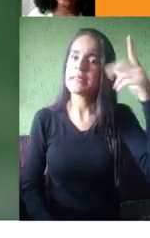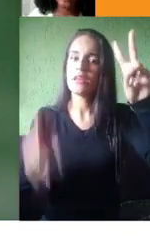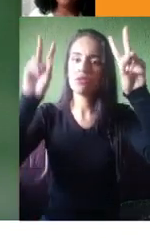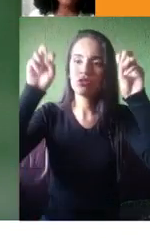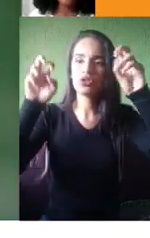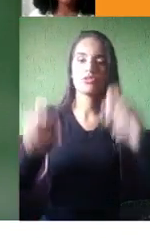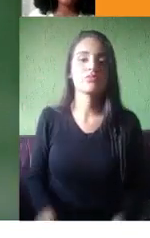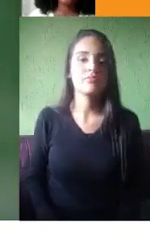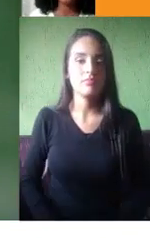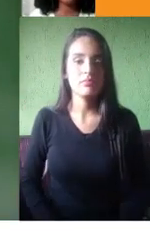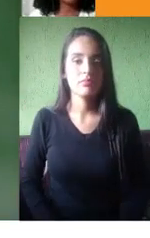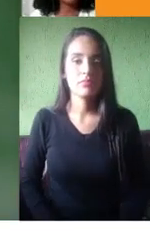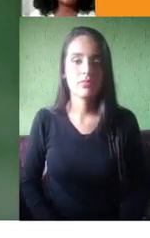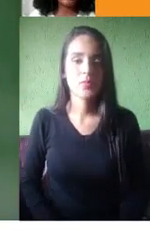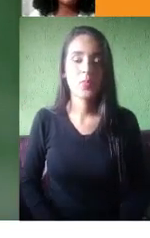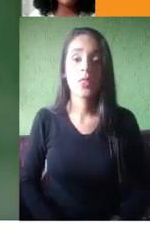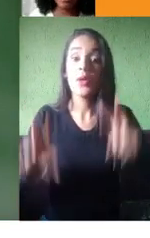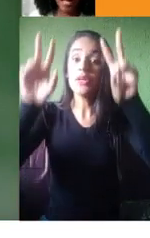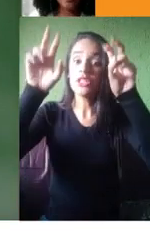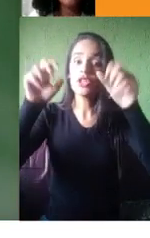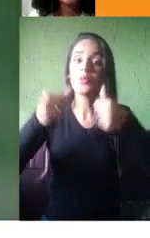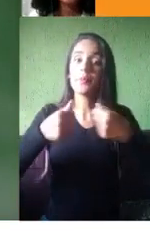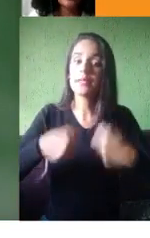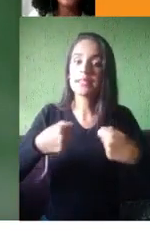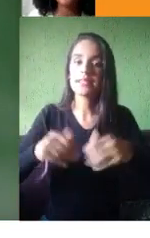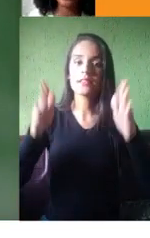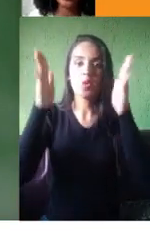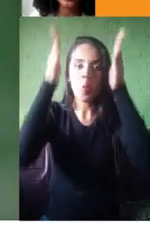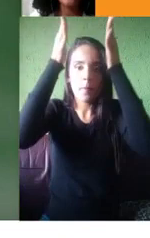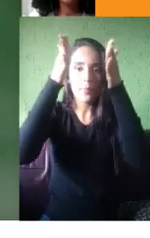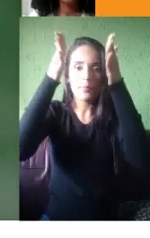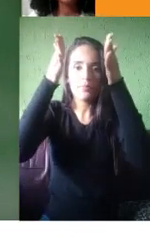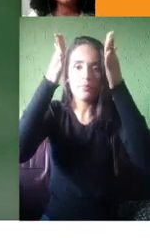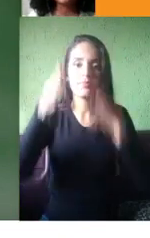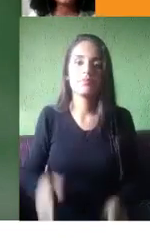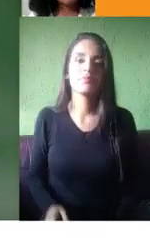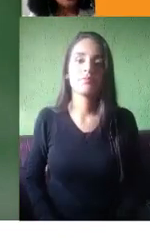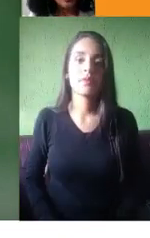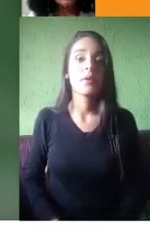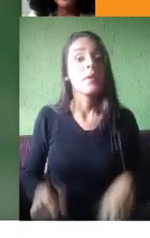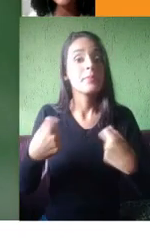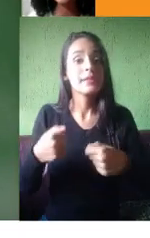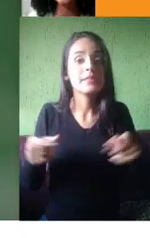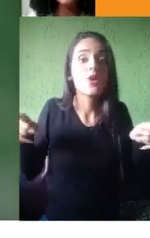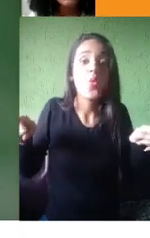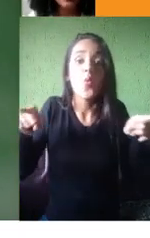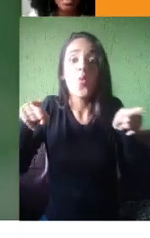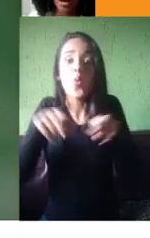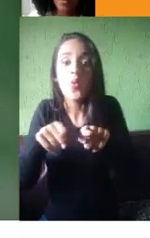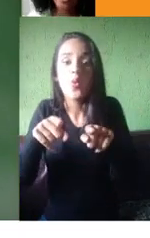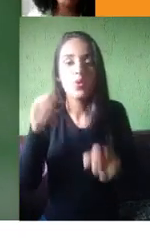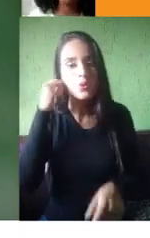é feito na redação, ele aparece centralizado, coisas básicas, né? O título ele deve ser curto, no máximo